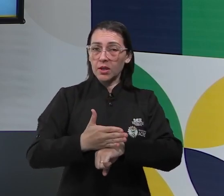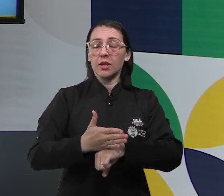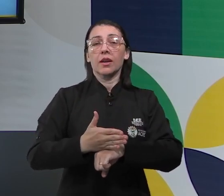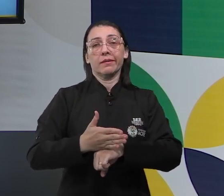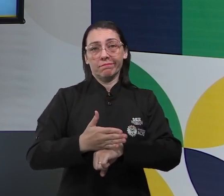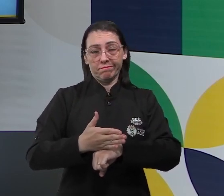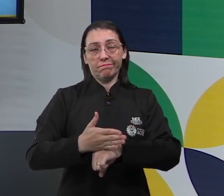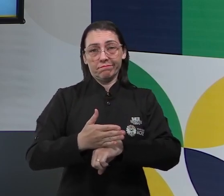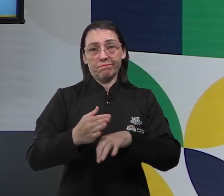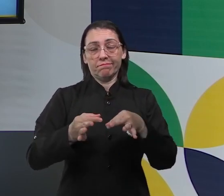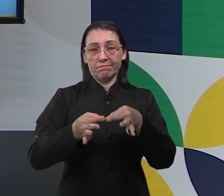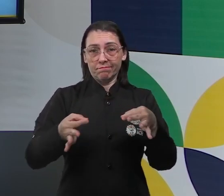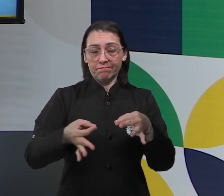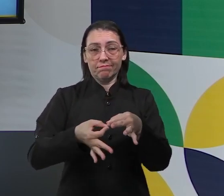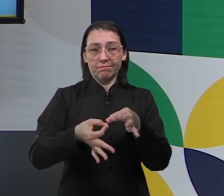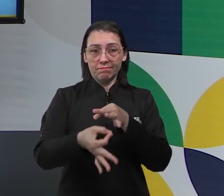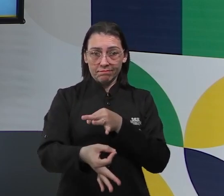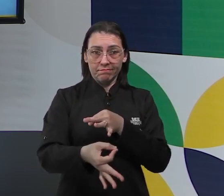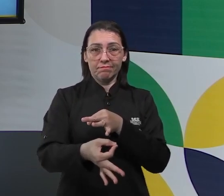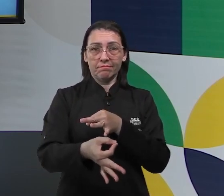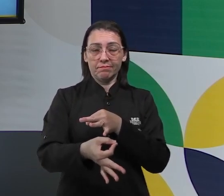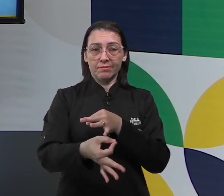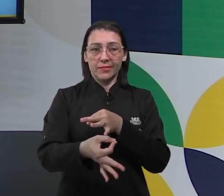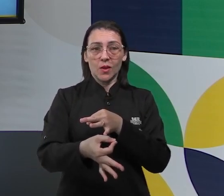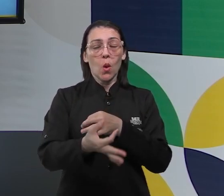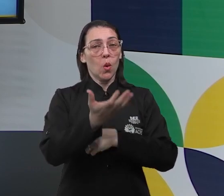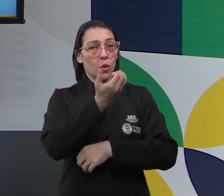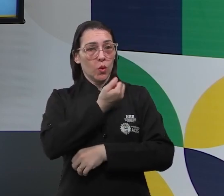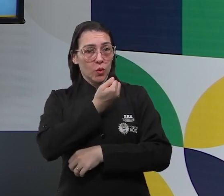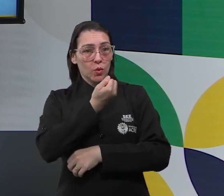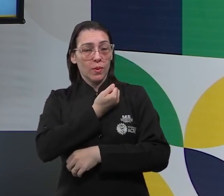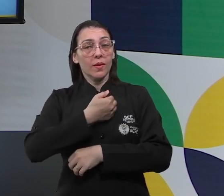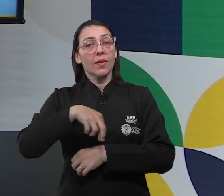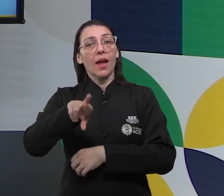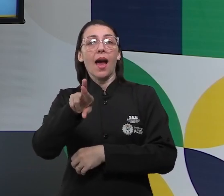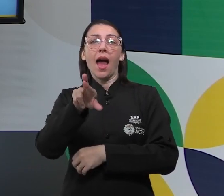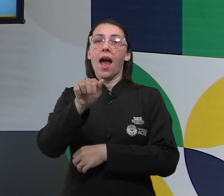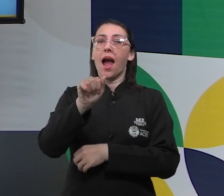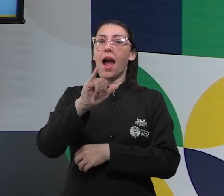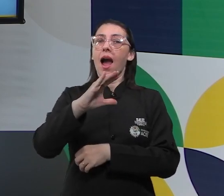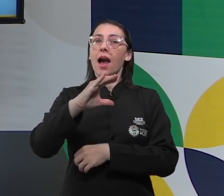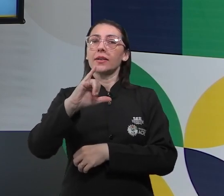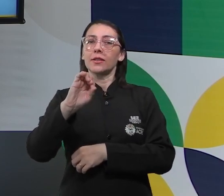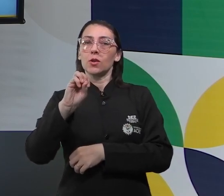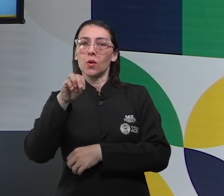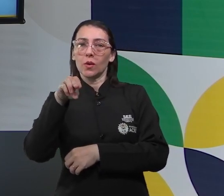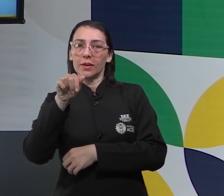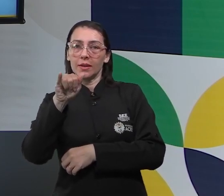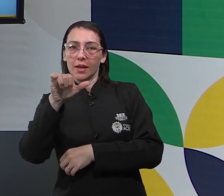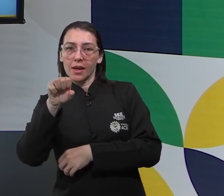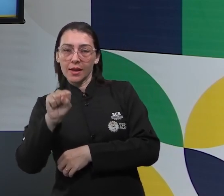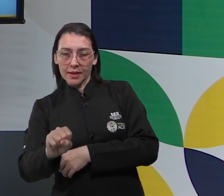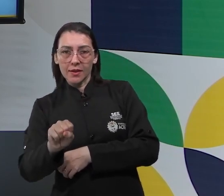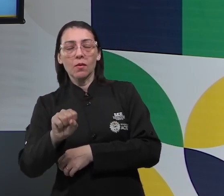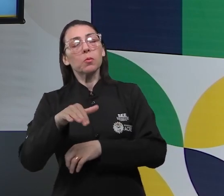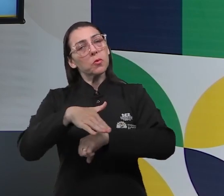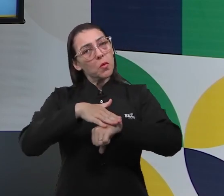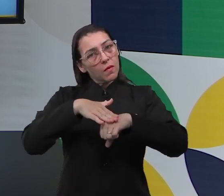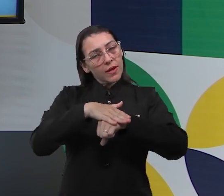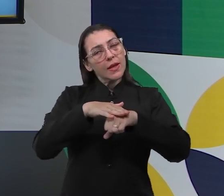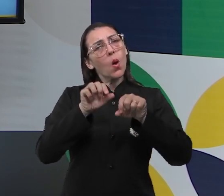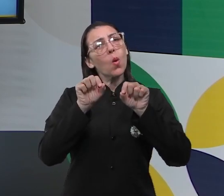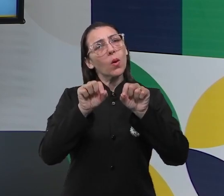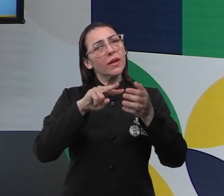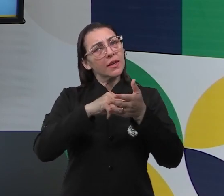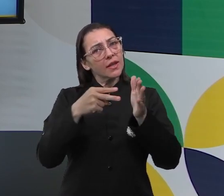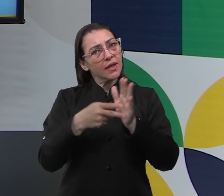real, nós medimos com os números racionais. Nós vamos conversar agora um pouquinho sobre o que são os números